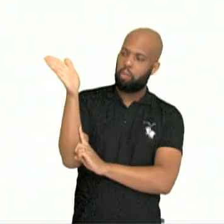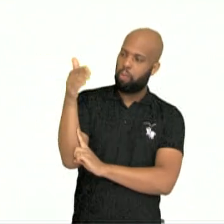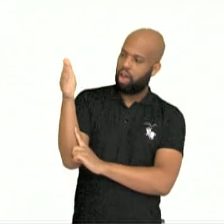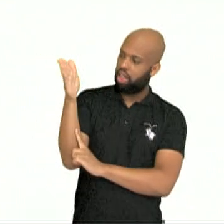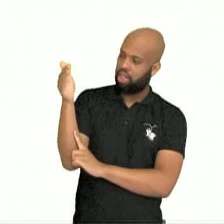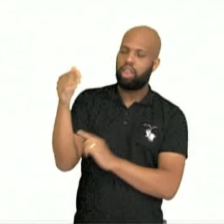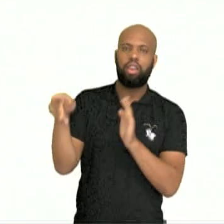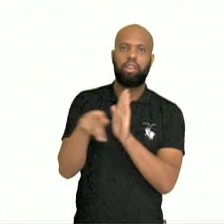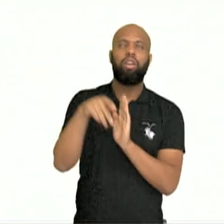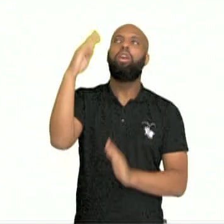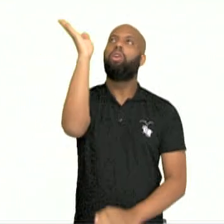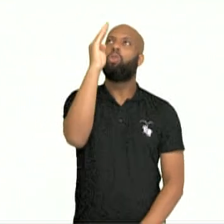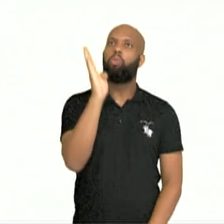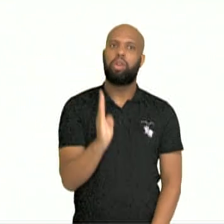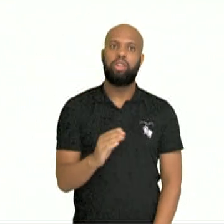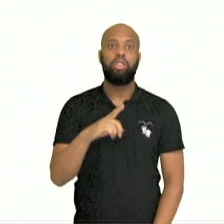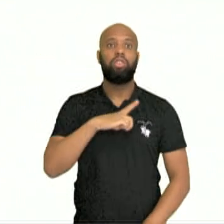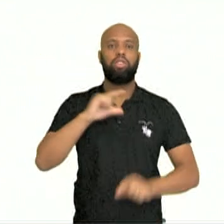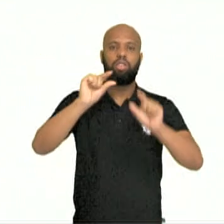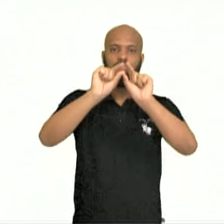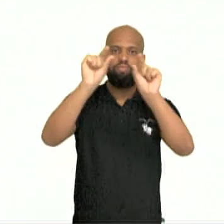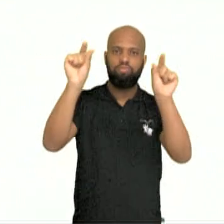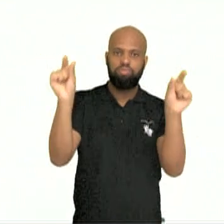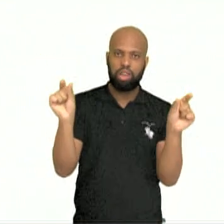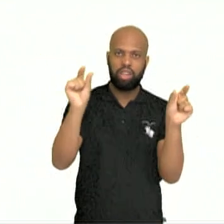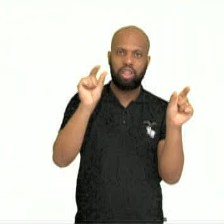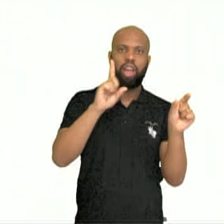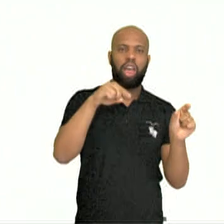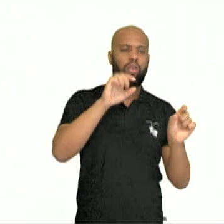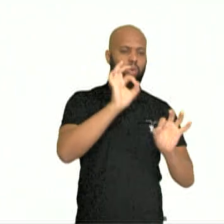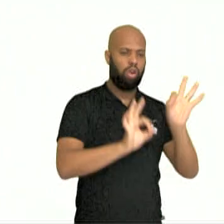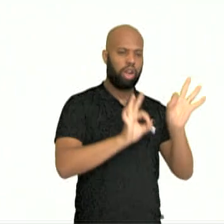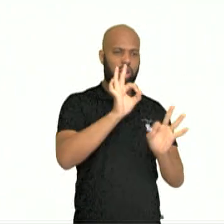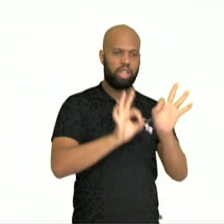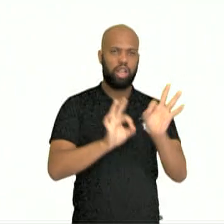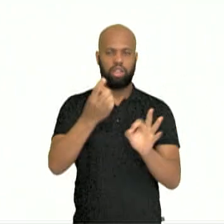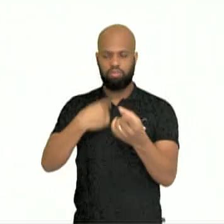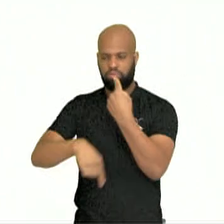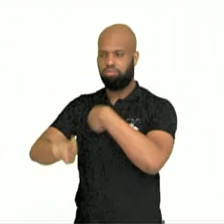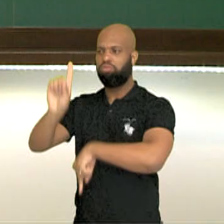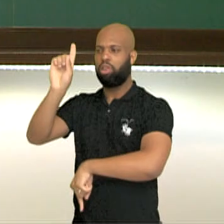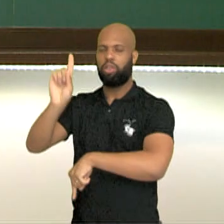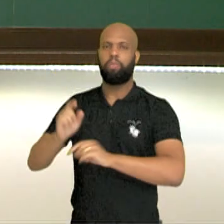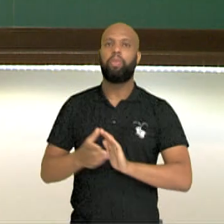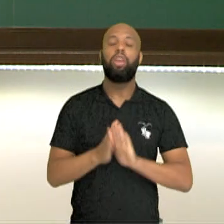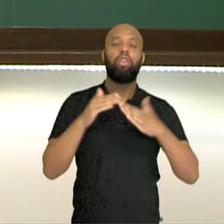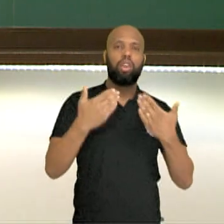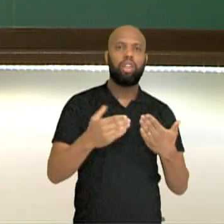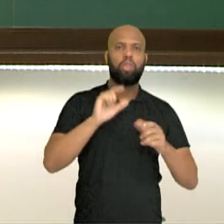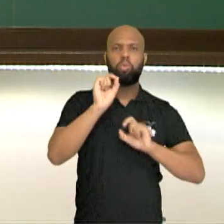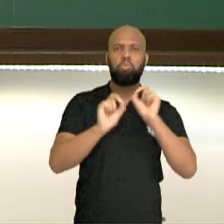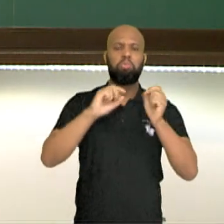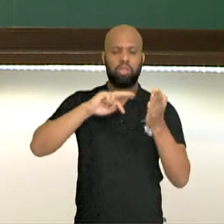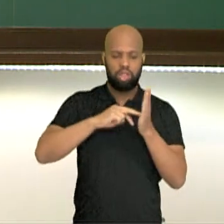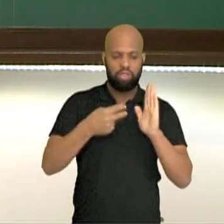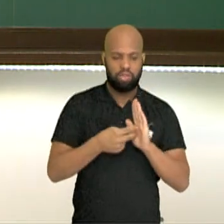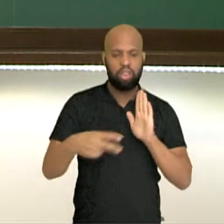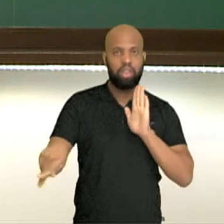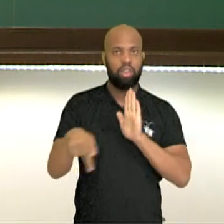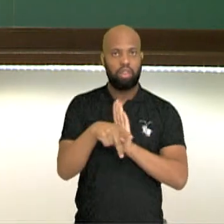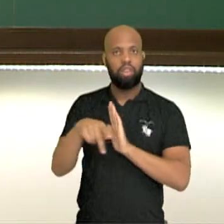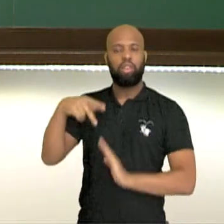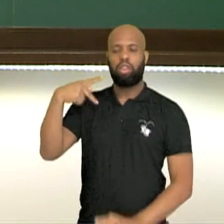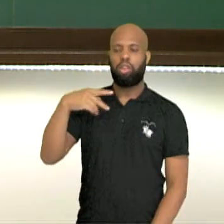nacional e vocês viram um lema escrito: ordem e progresso. Esse lema, ele vem